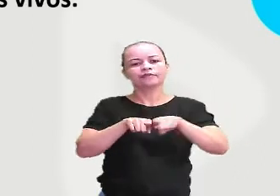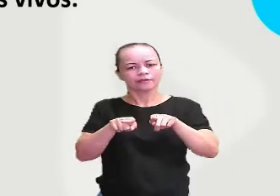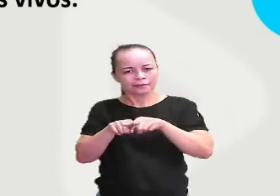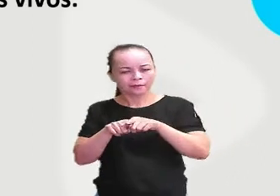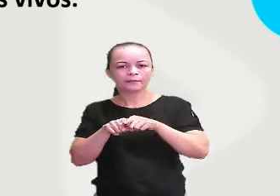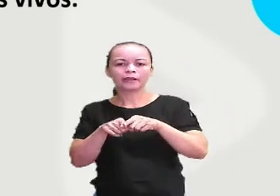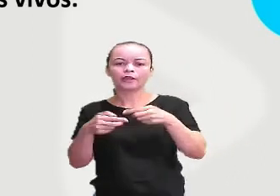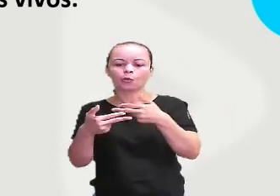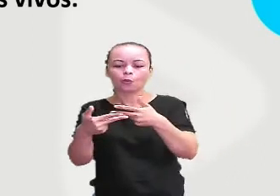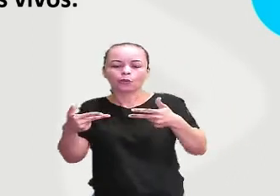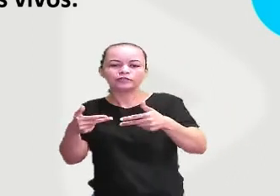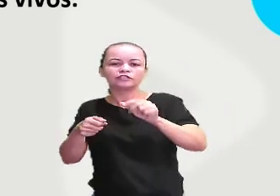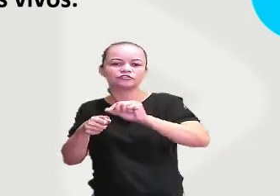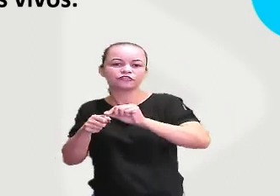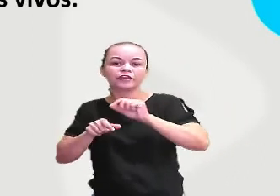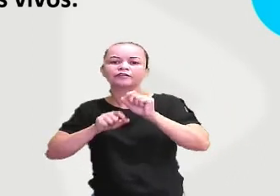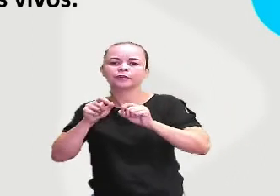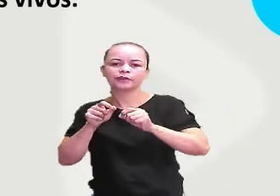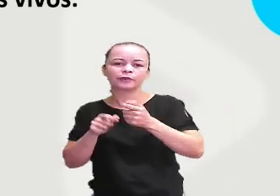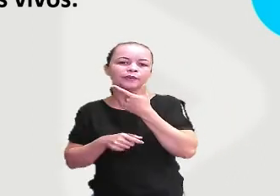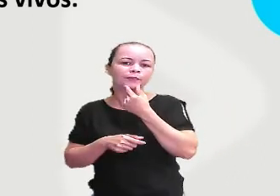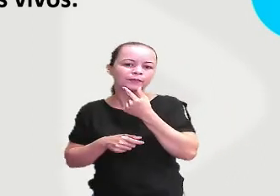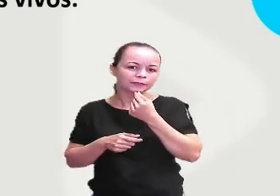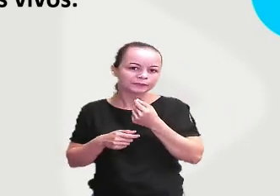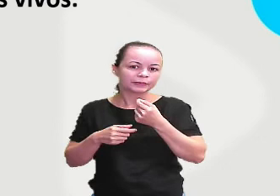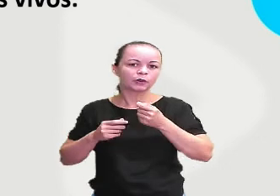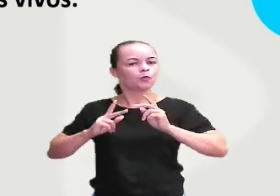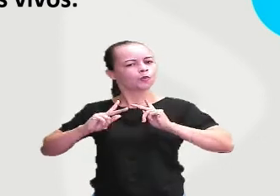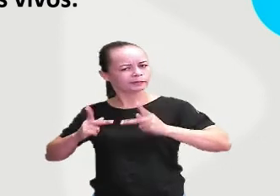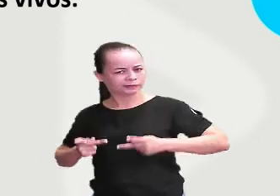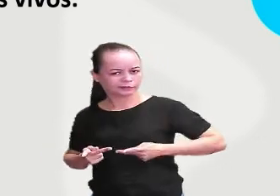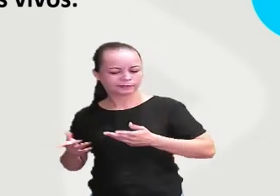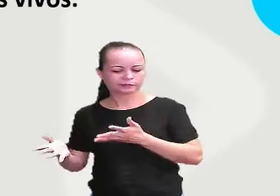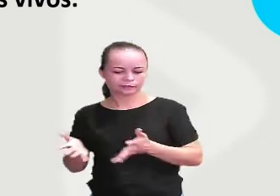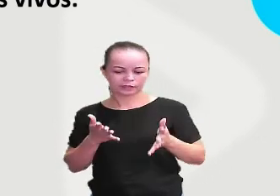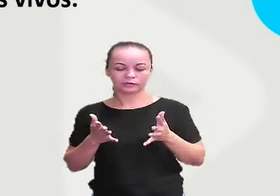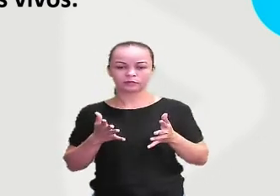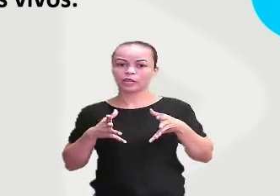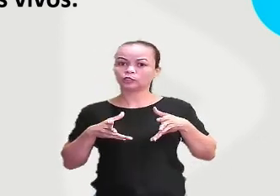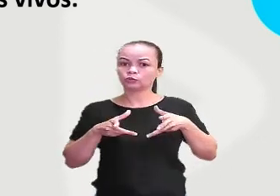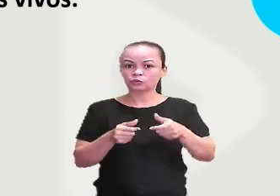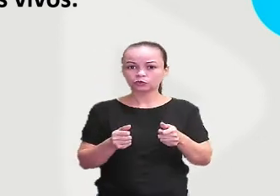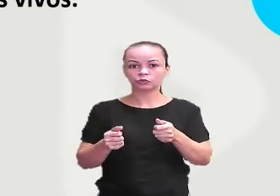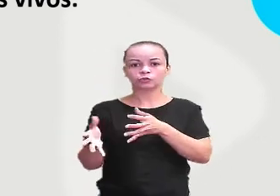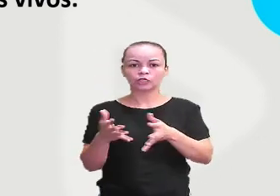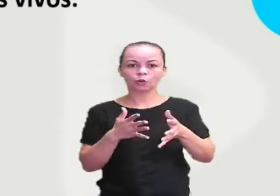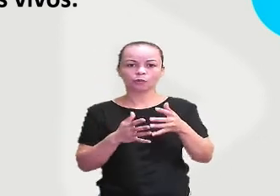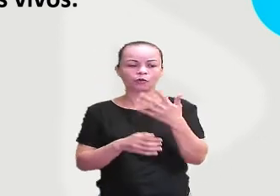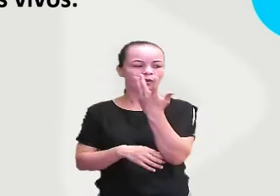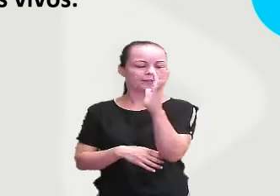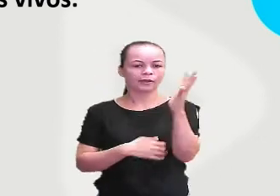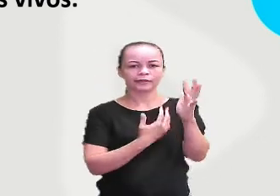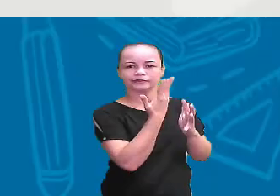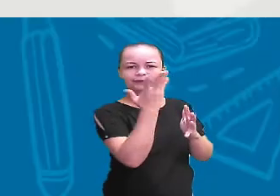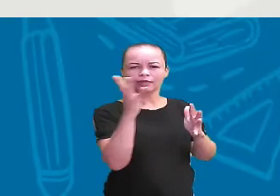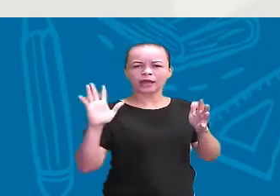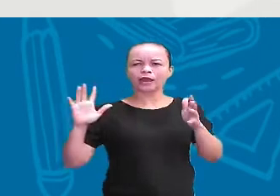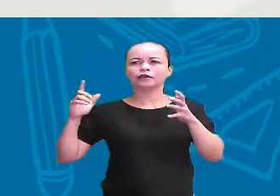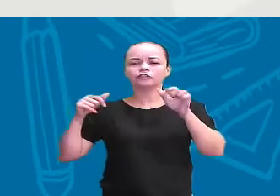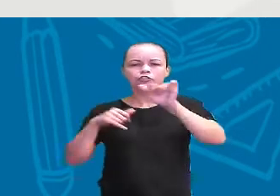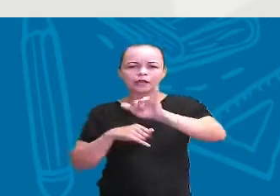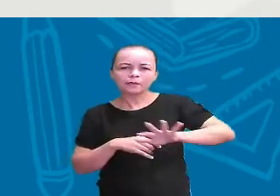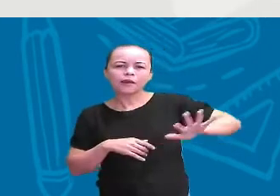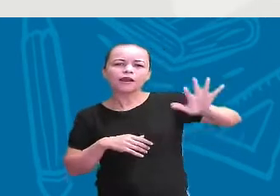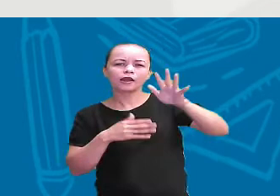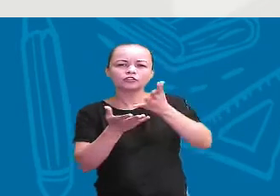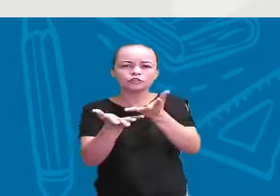pelo homem, tá? É aquilo que tudo que compõe a paisagem. Tudo aquilo que compõe a paisagem, o que